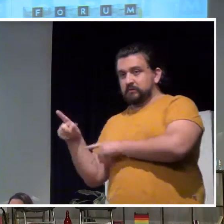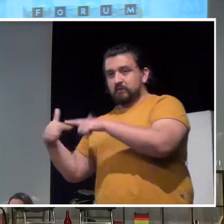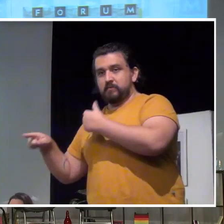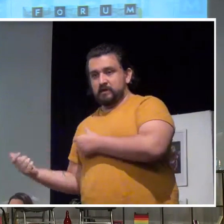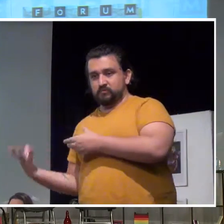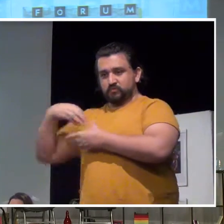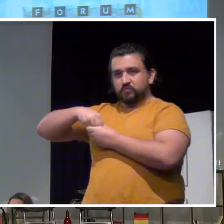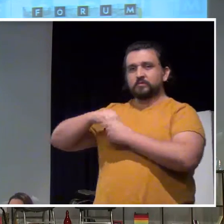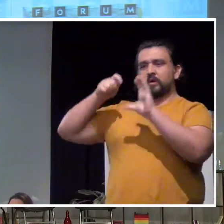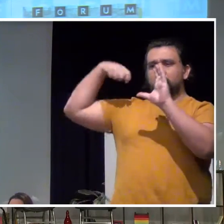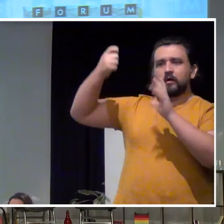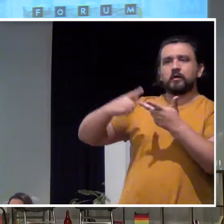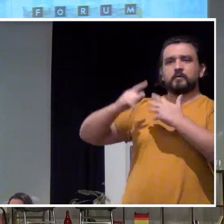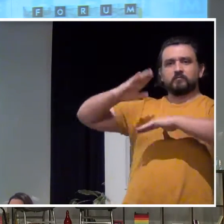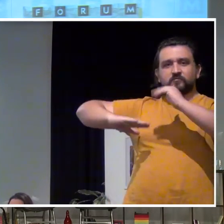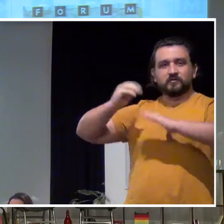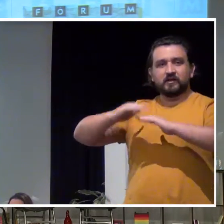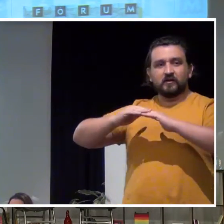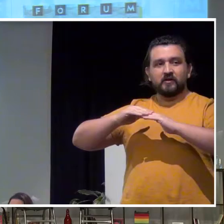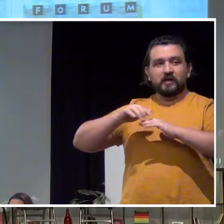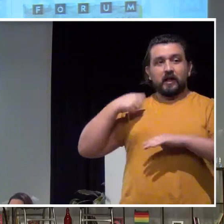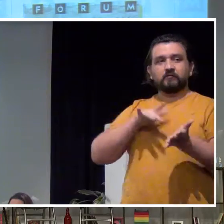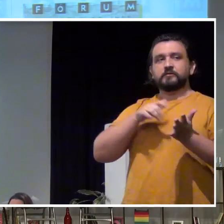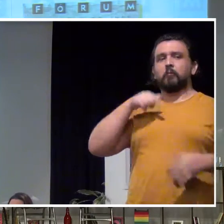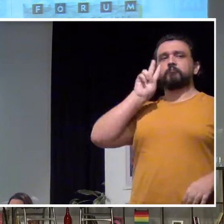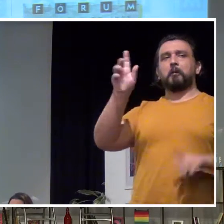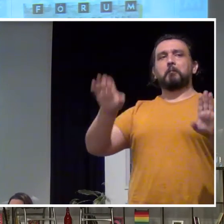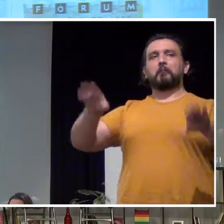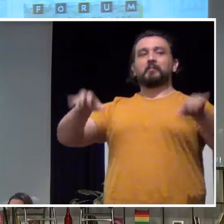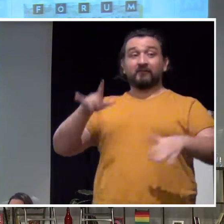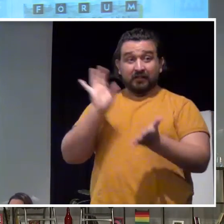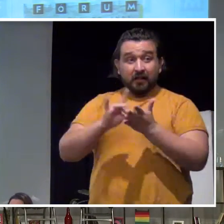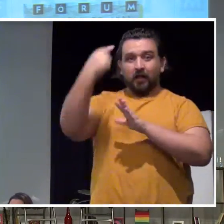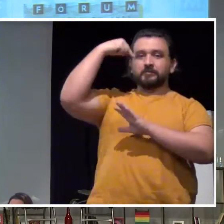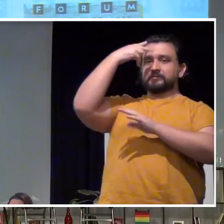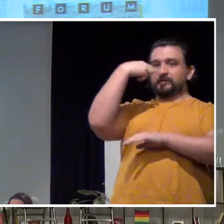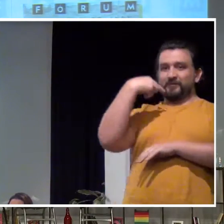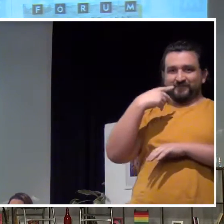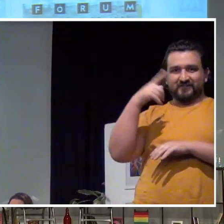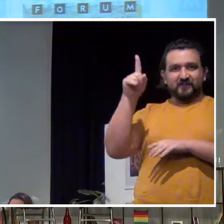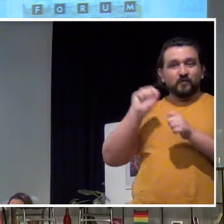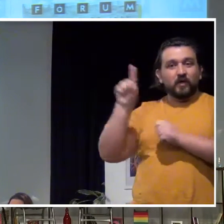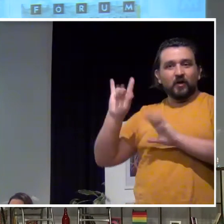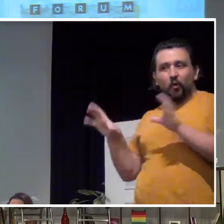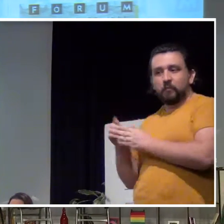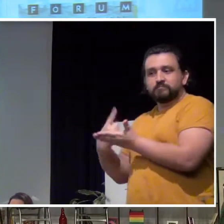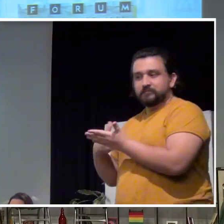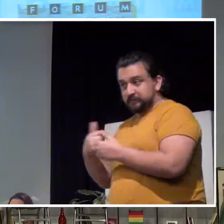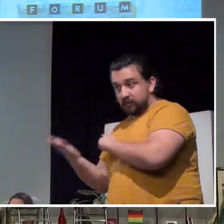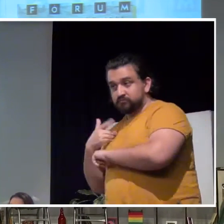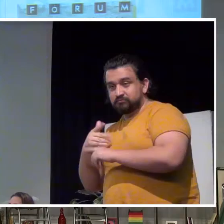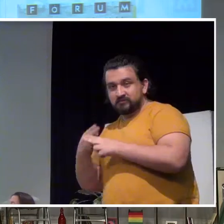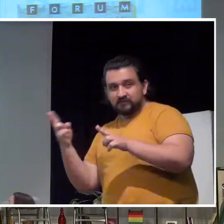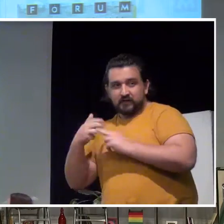de câmeras, de pessoas de camarim, que auxiliam a esconder a cegueira dele.